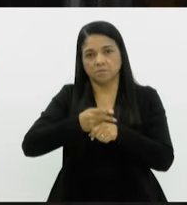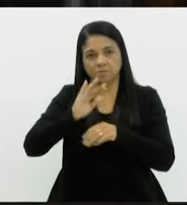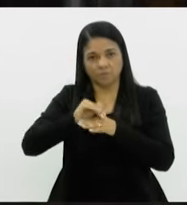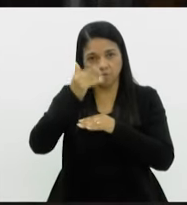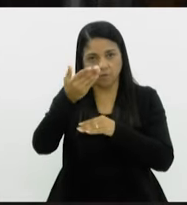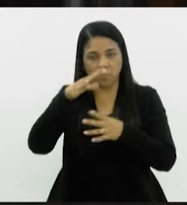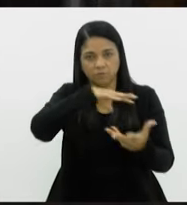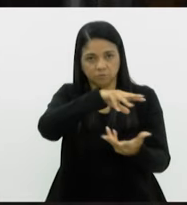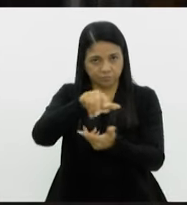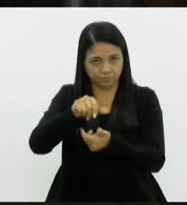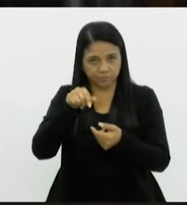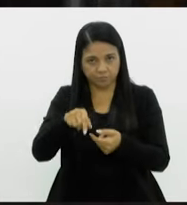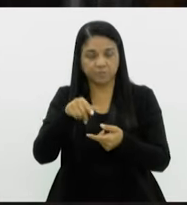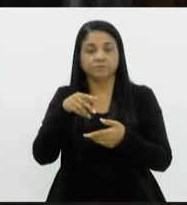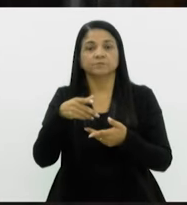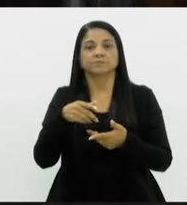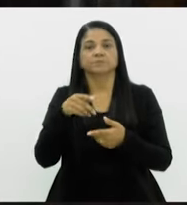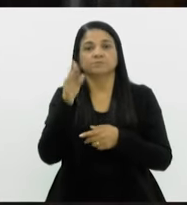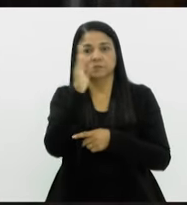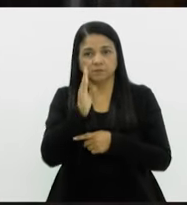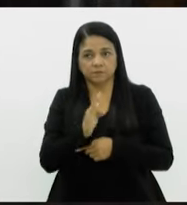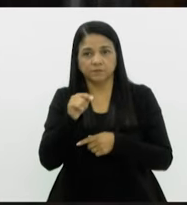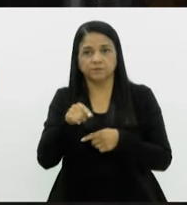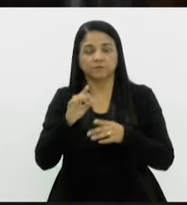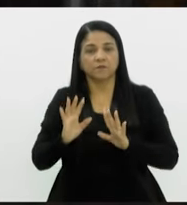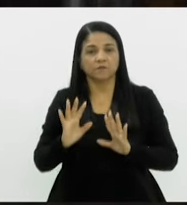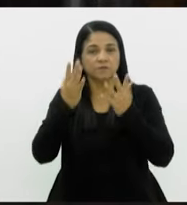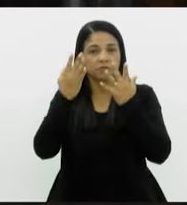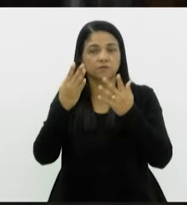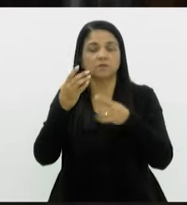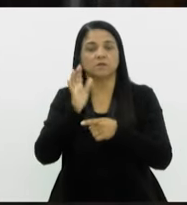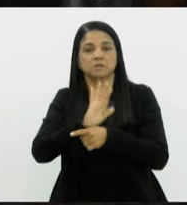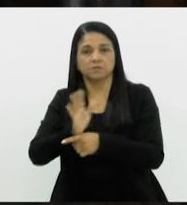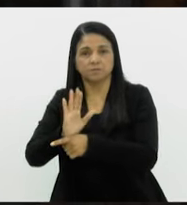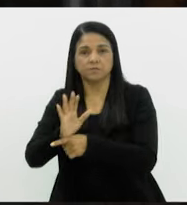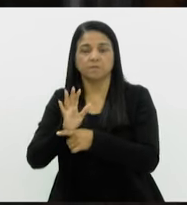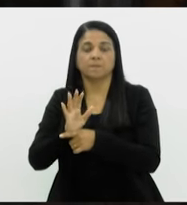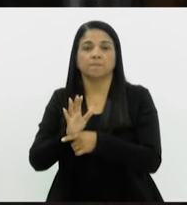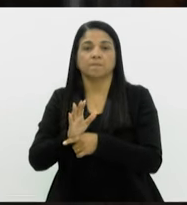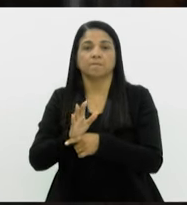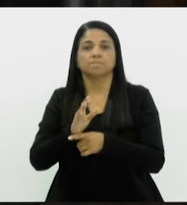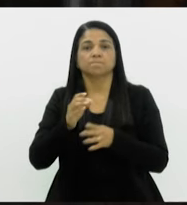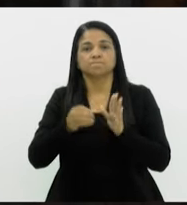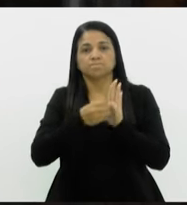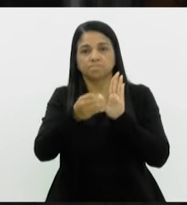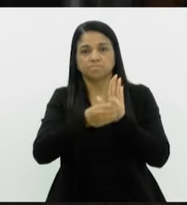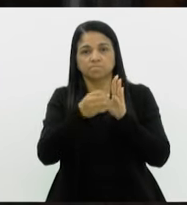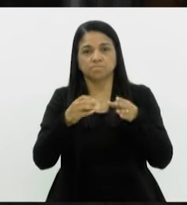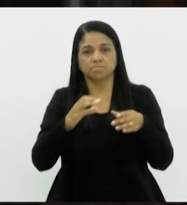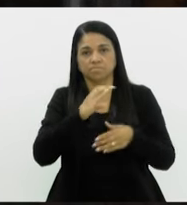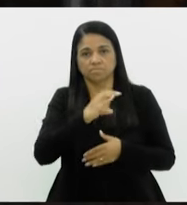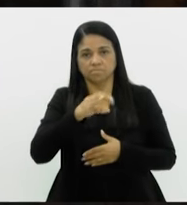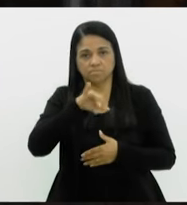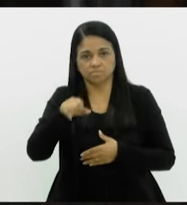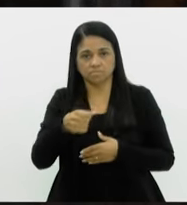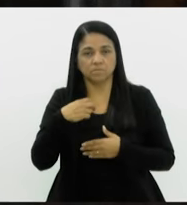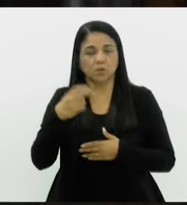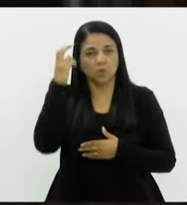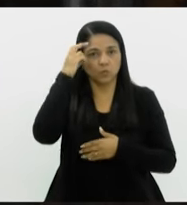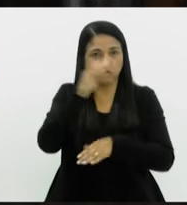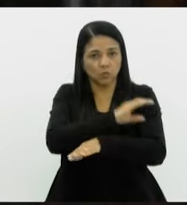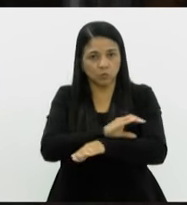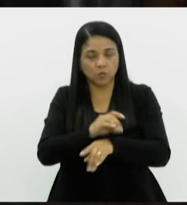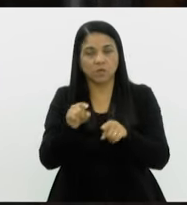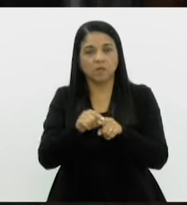ao cinema fluminense em mostra, festivais, premiações. Pendente parecer das comissões de Constituição, Justiça, de Cultura, de Economia,